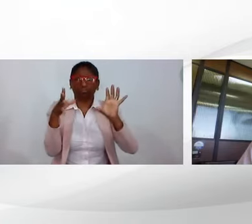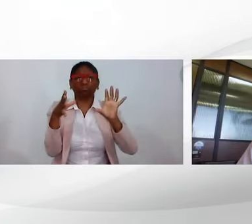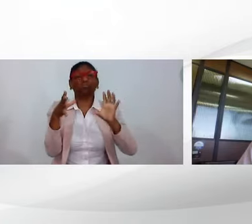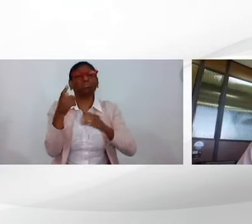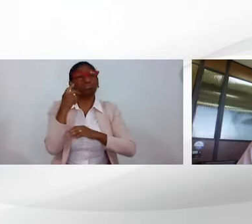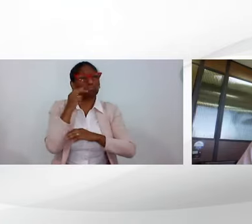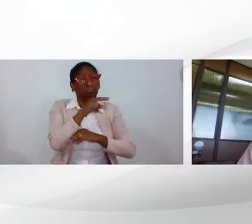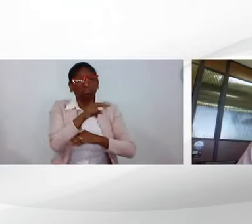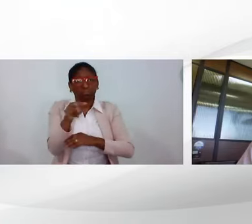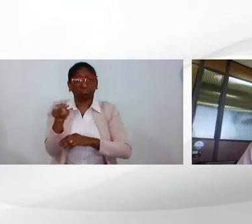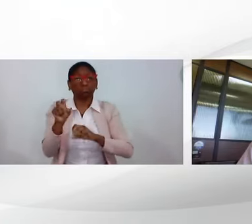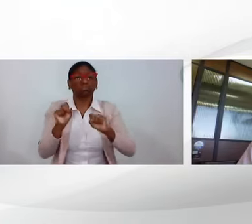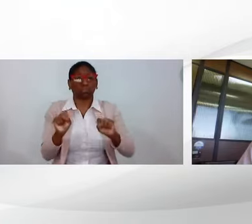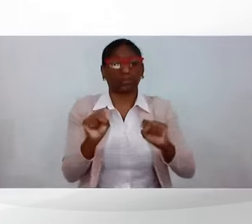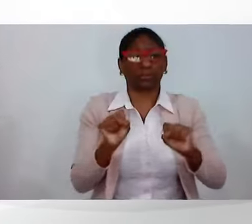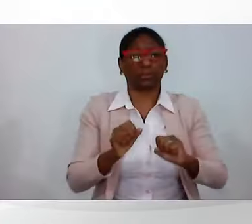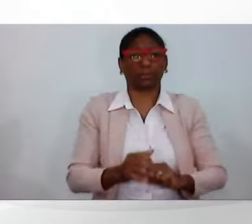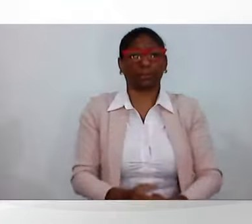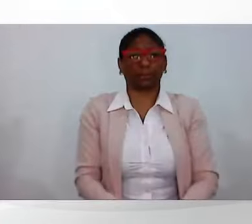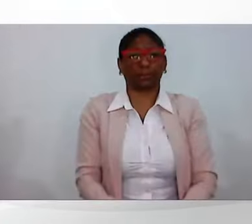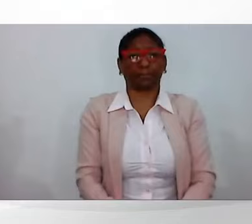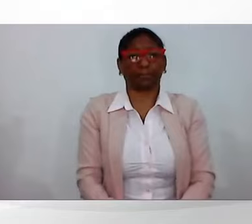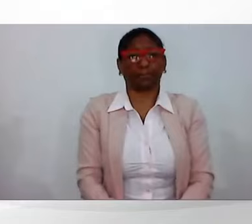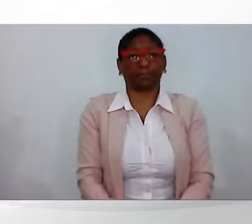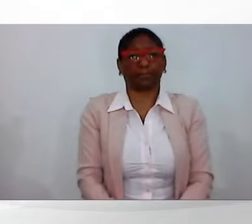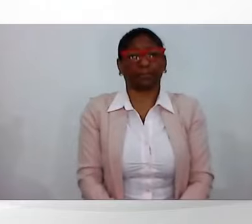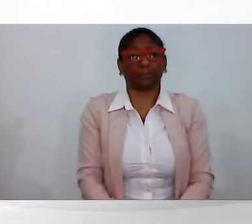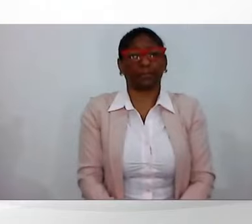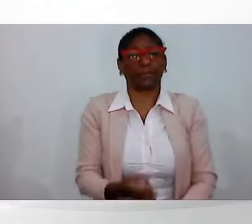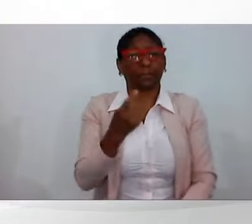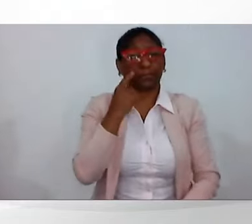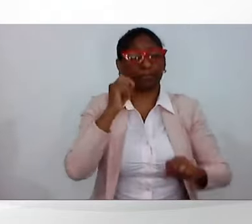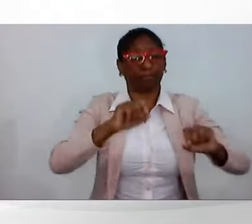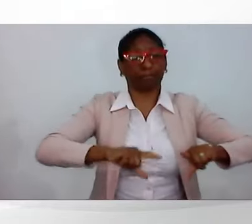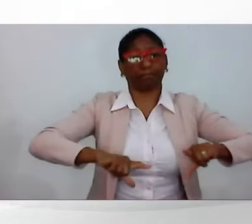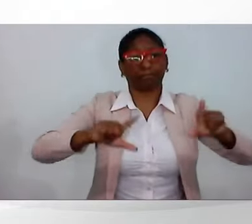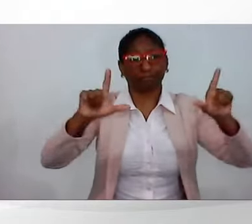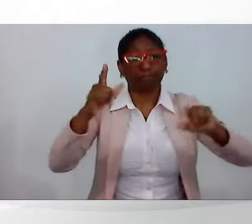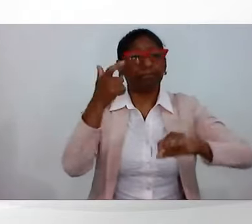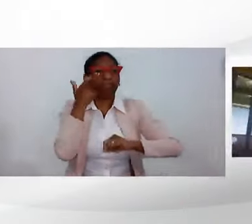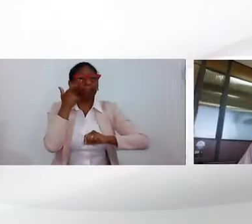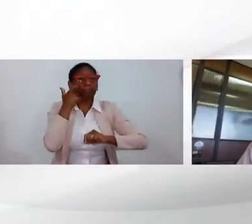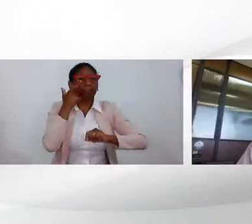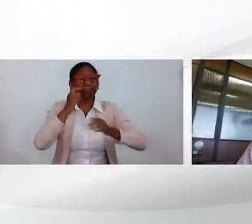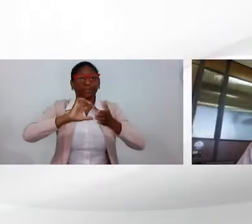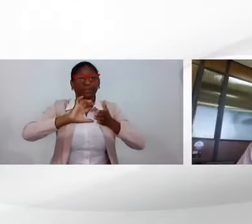por ampla divulgação. Tá? Vou compartilhar com vocês a tela, só peço que me confirmem se